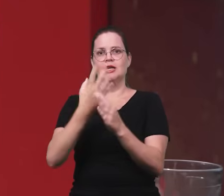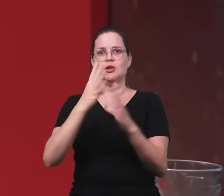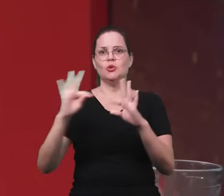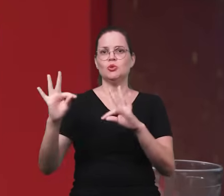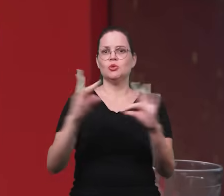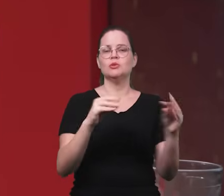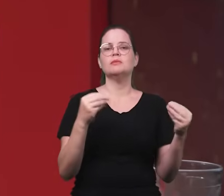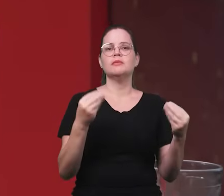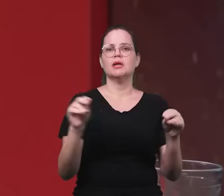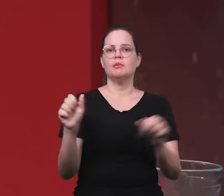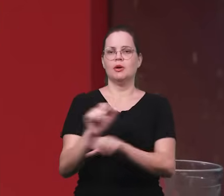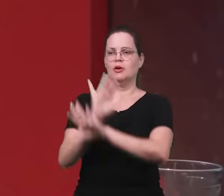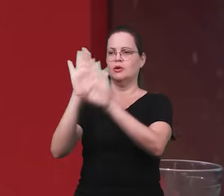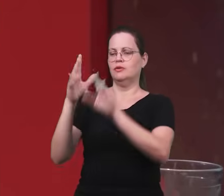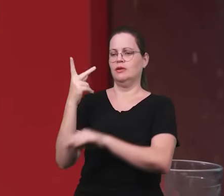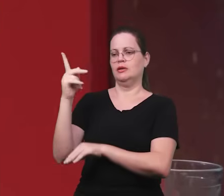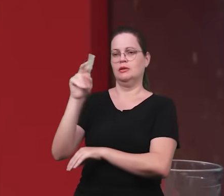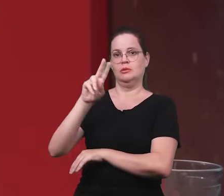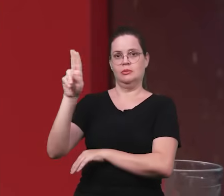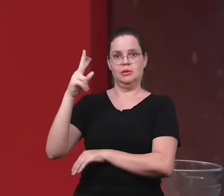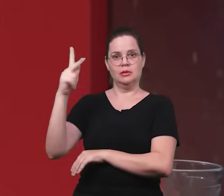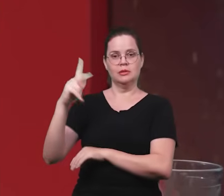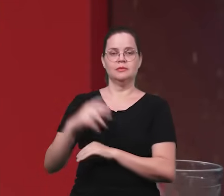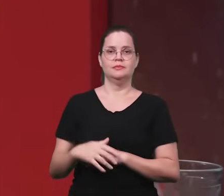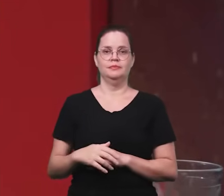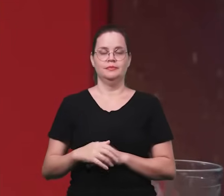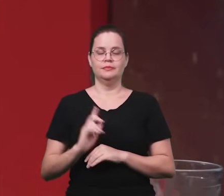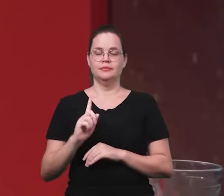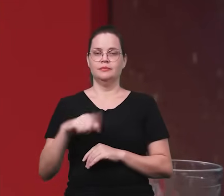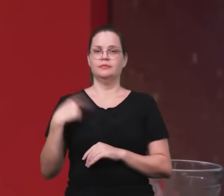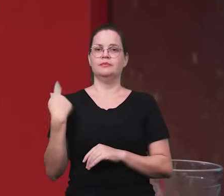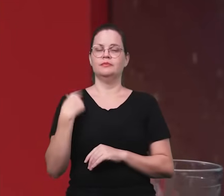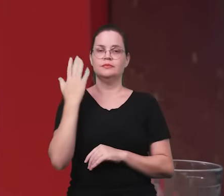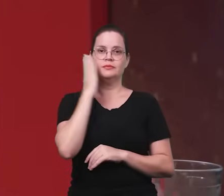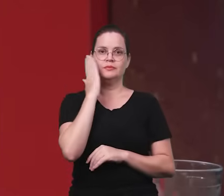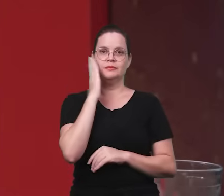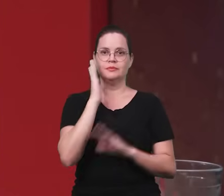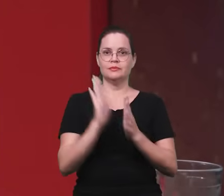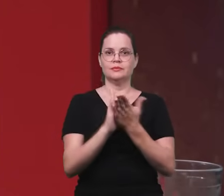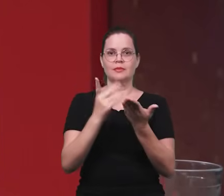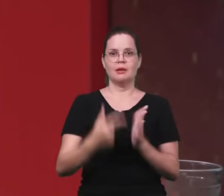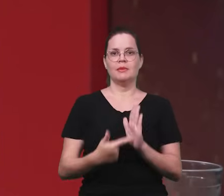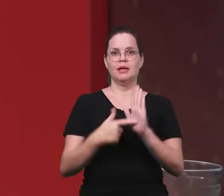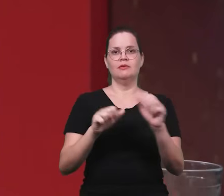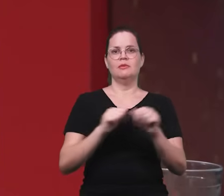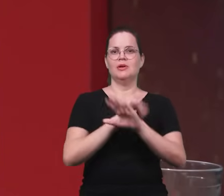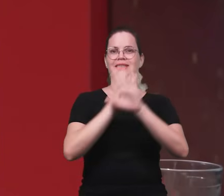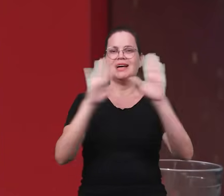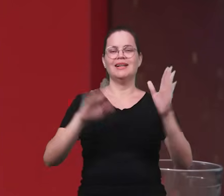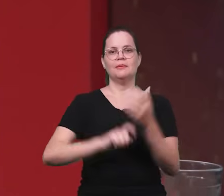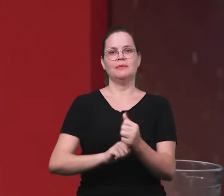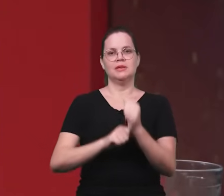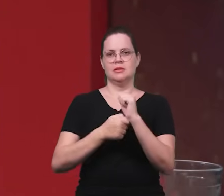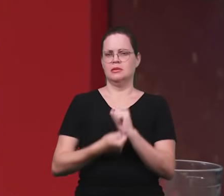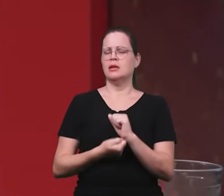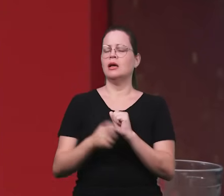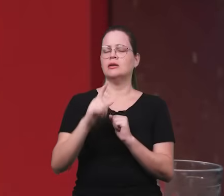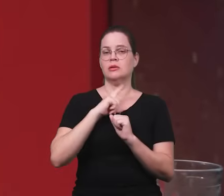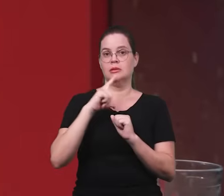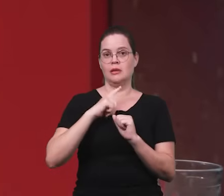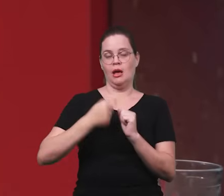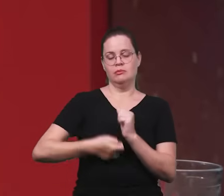nome. E nós vemos que a palavra, ela entrega mistérios que ao